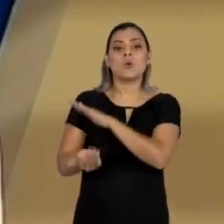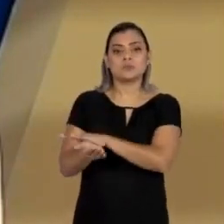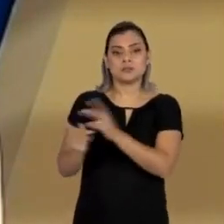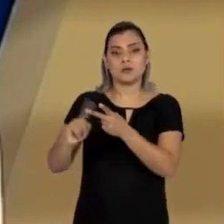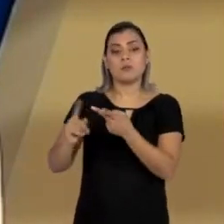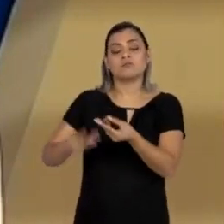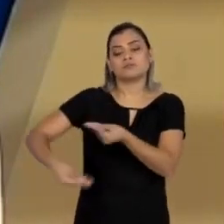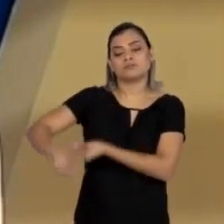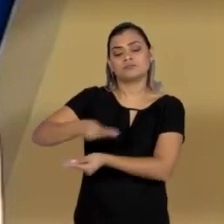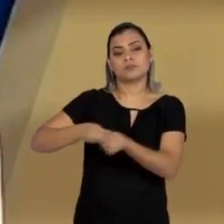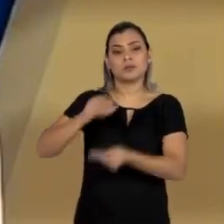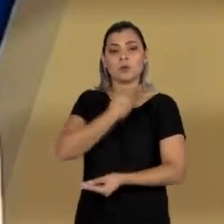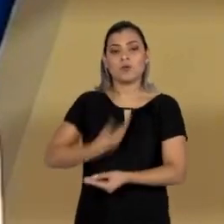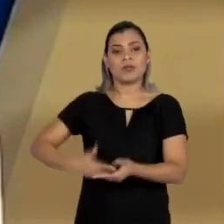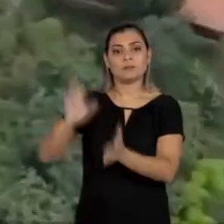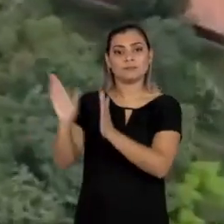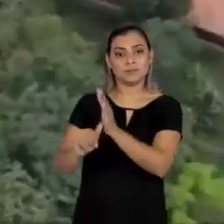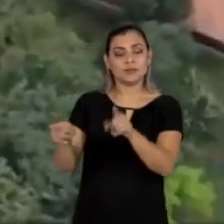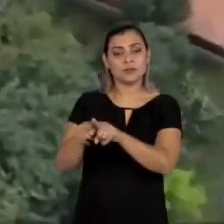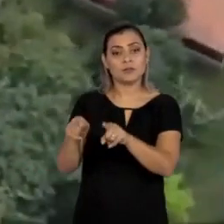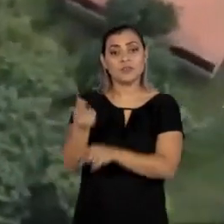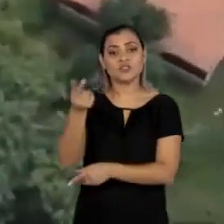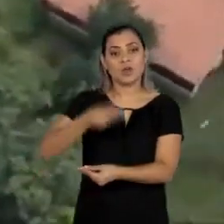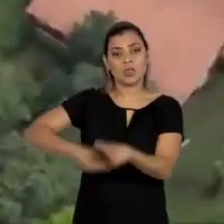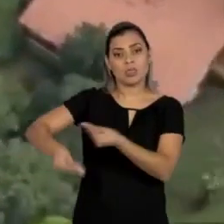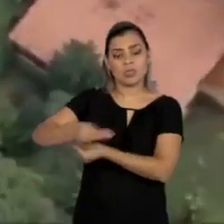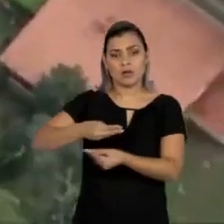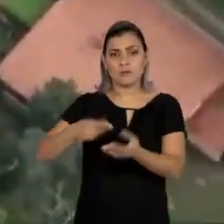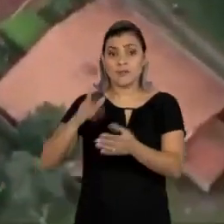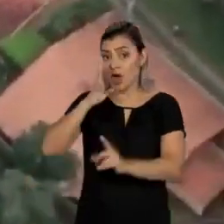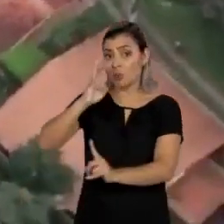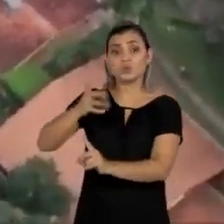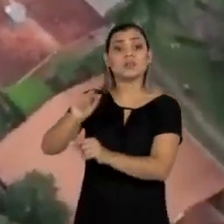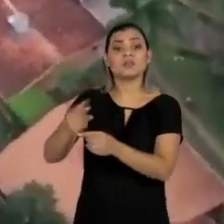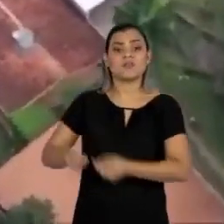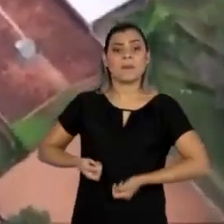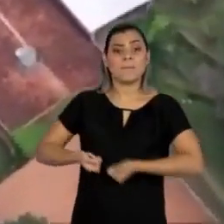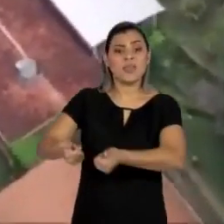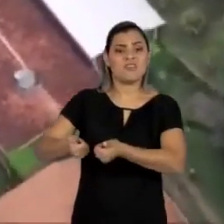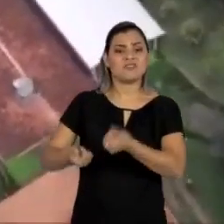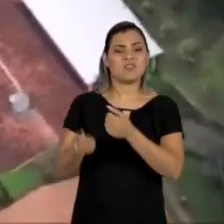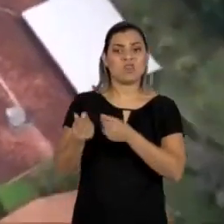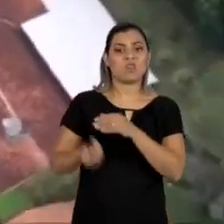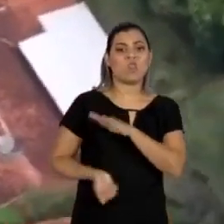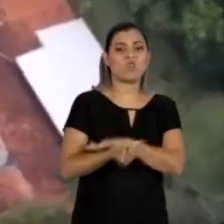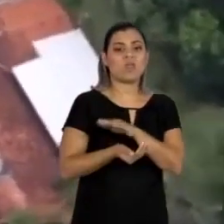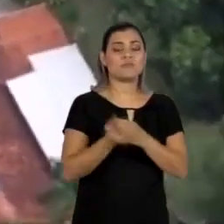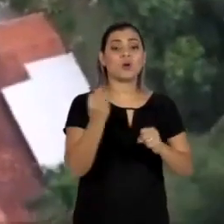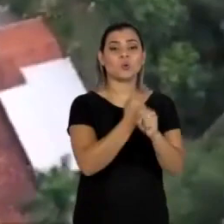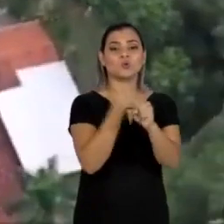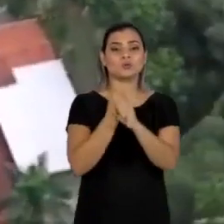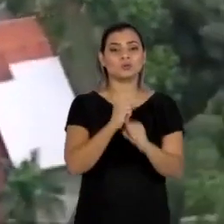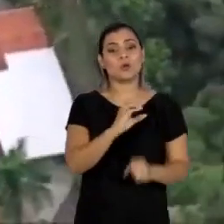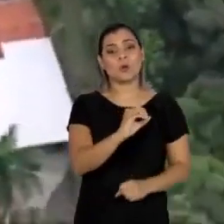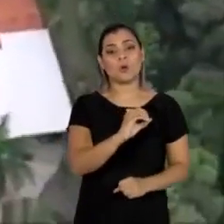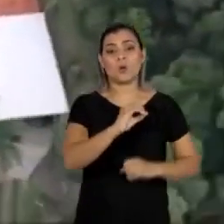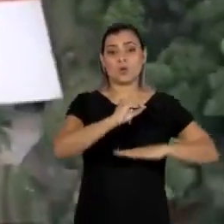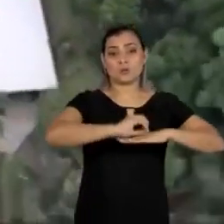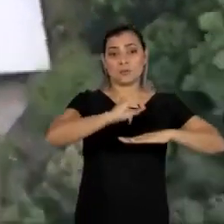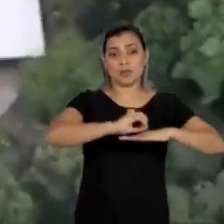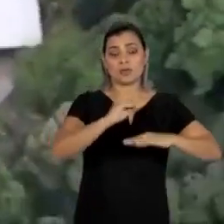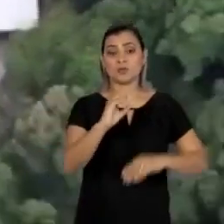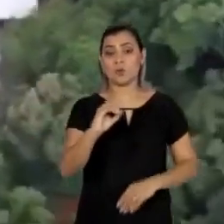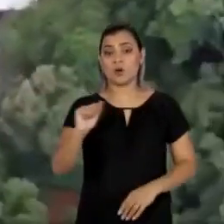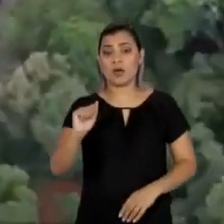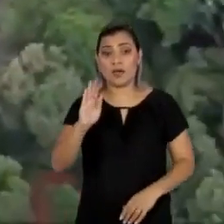passiva e ativa e lavagem de dinheiro. Ele é acusado de ter se beneficiado com propinas das construtoras Odebrecht e